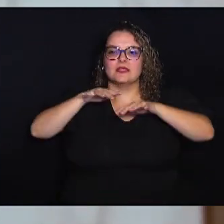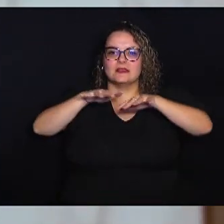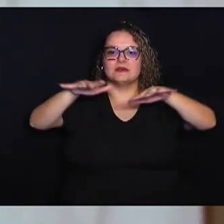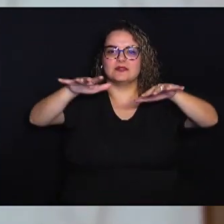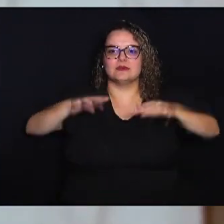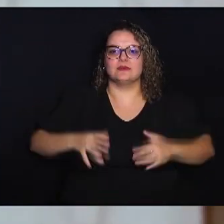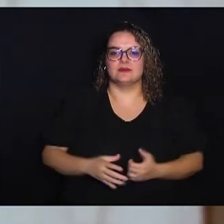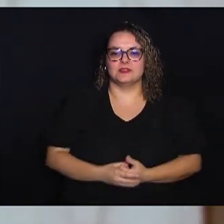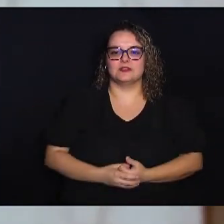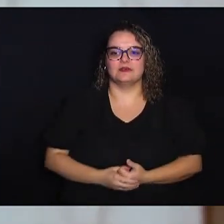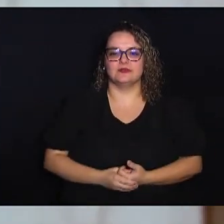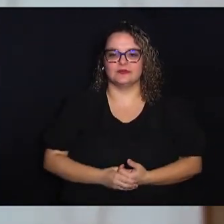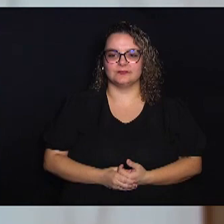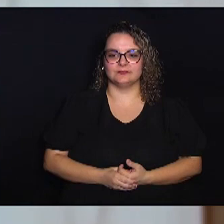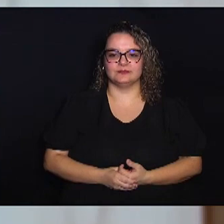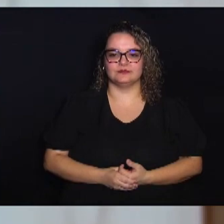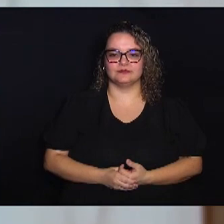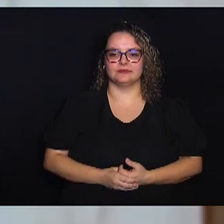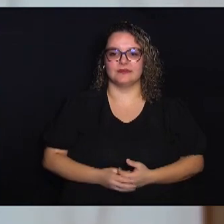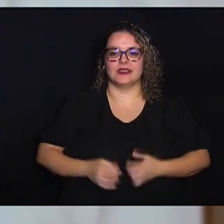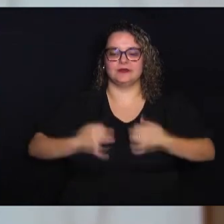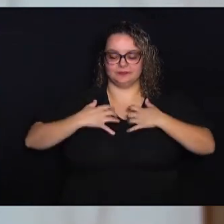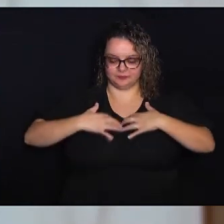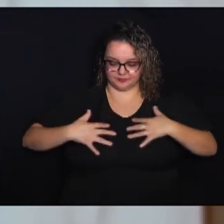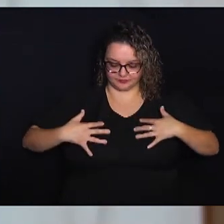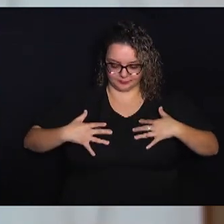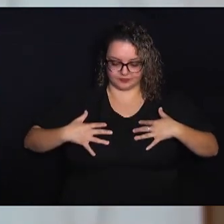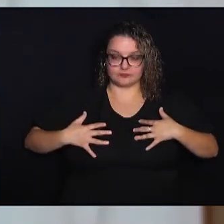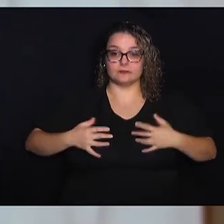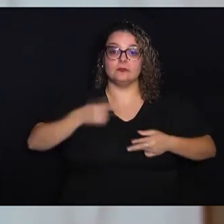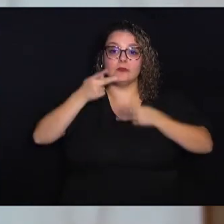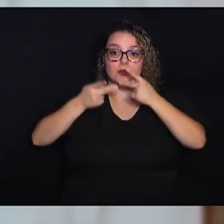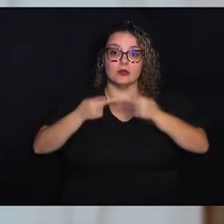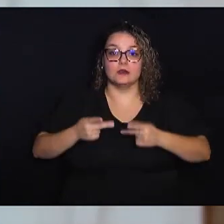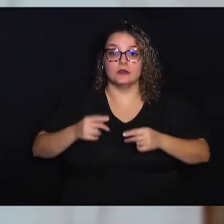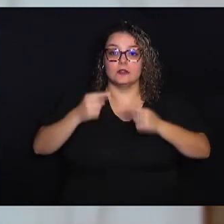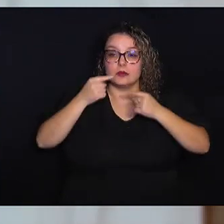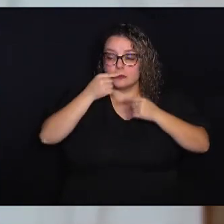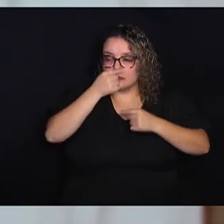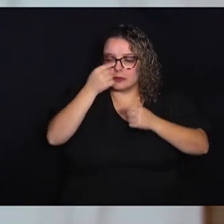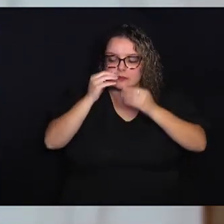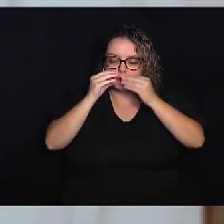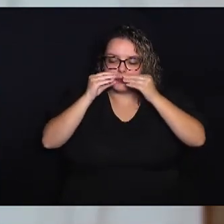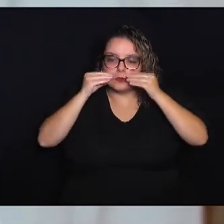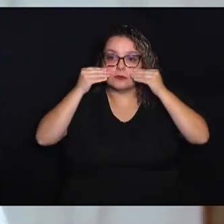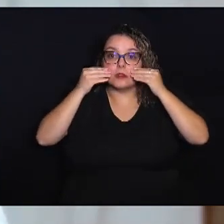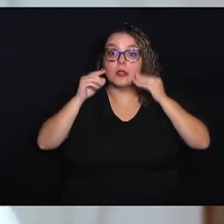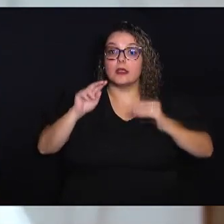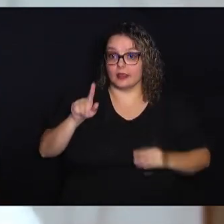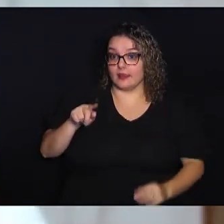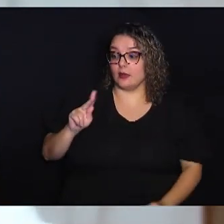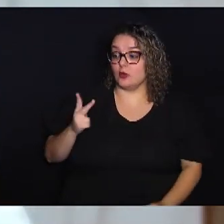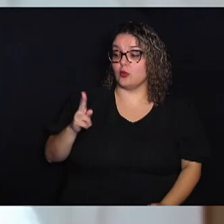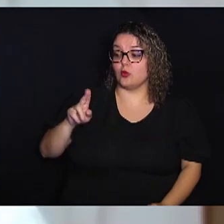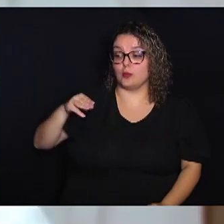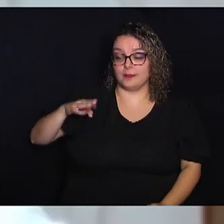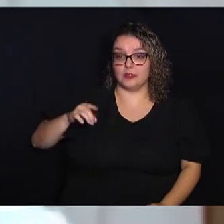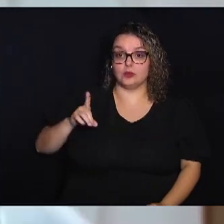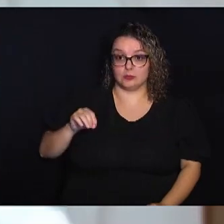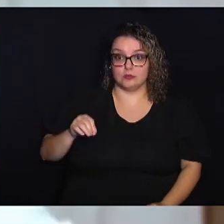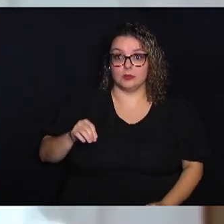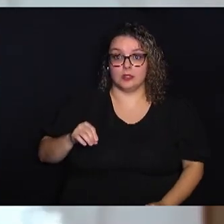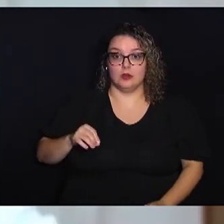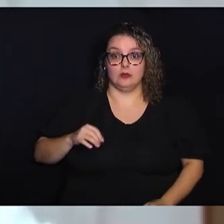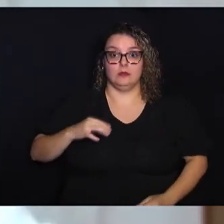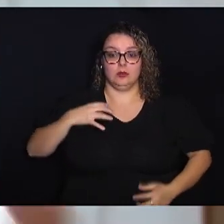estruturas. Então, desde as traqueias, os brônquios, que a gente comentou, até aqui a região do nariz, são úmidas, porque a movimentação